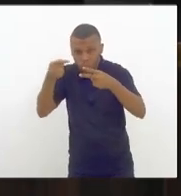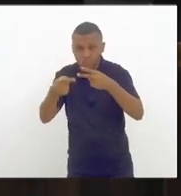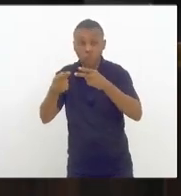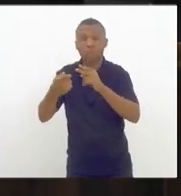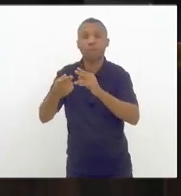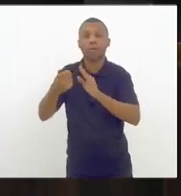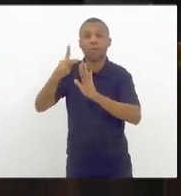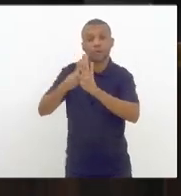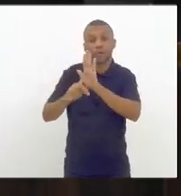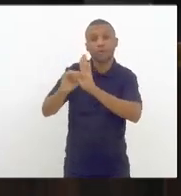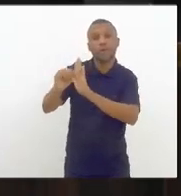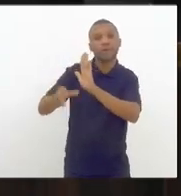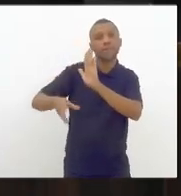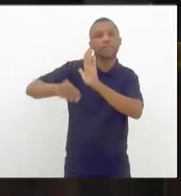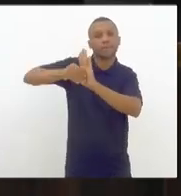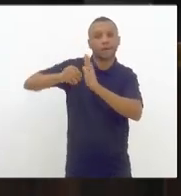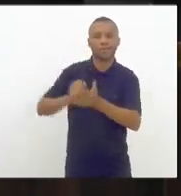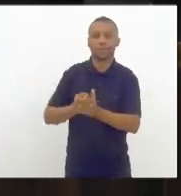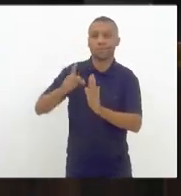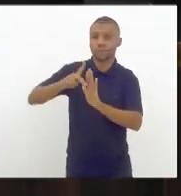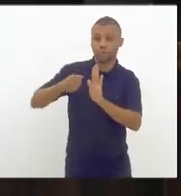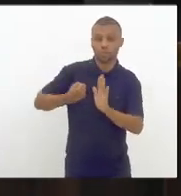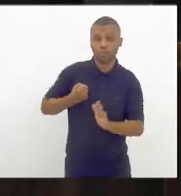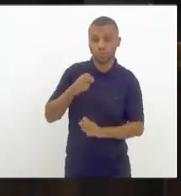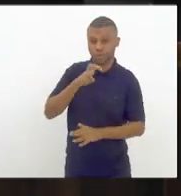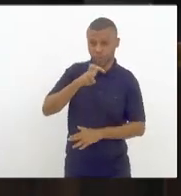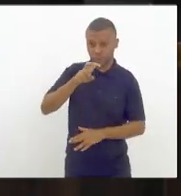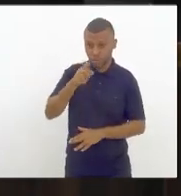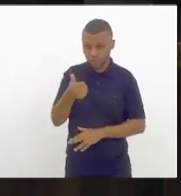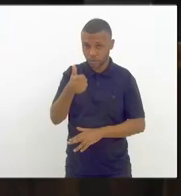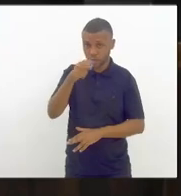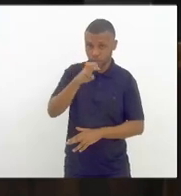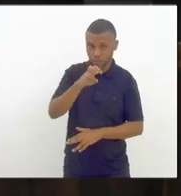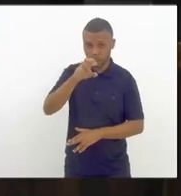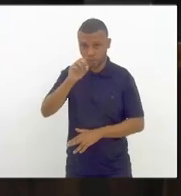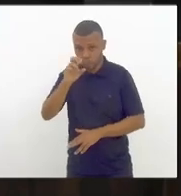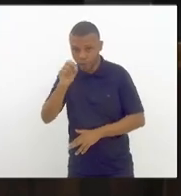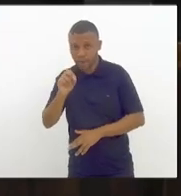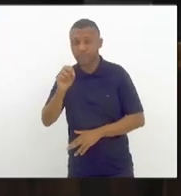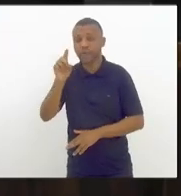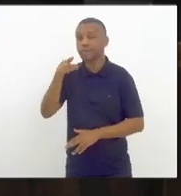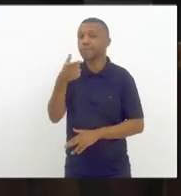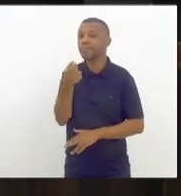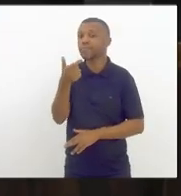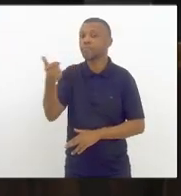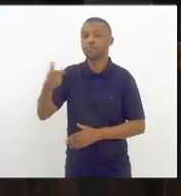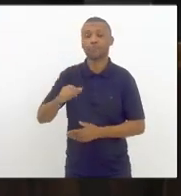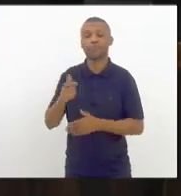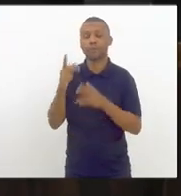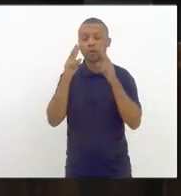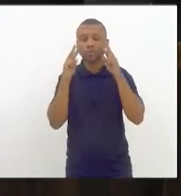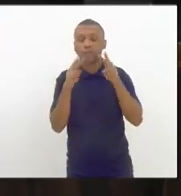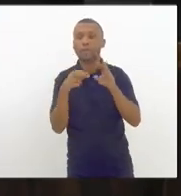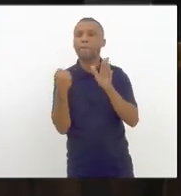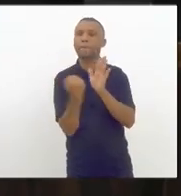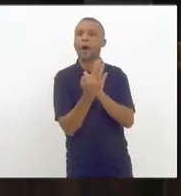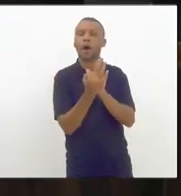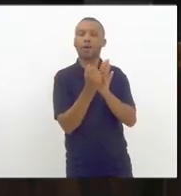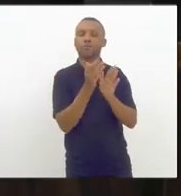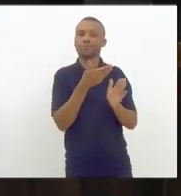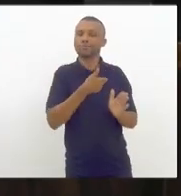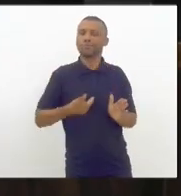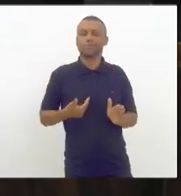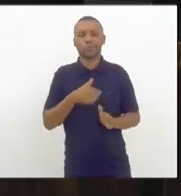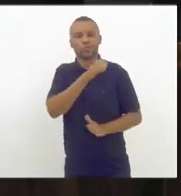emendado. Projeto de lei 5150-A de 21, de autoria do deputado Dionísio Lins, que considera patrimônio imaterial do Estado do Rio de Janeiro para fins